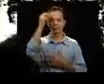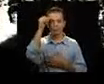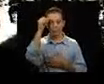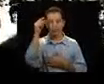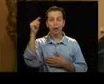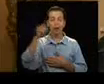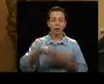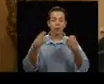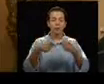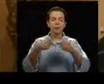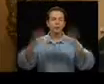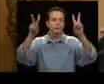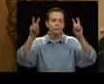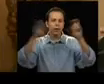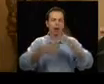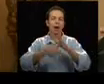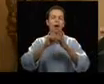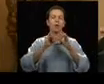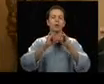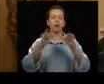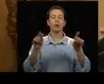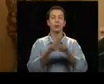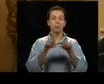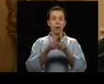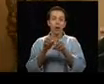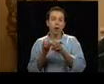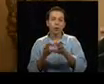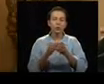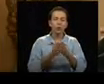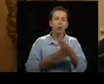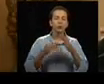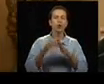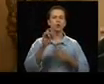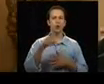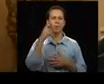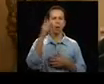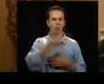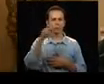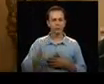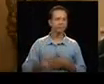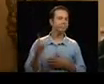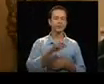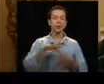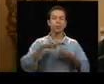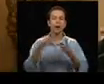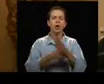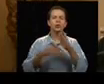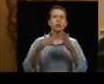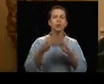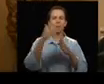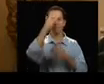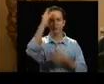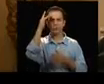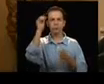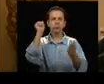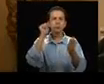rede municipal. E aqui é preciso fazer um parênteses para dizer que eram considerados educadores e educadoras não só os professores,